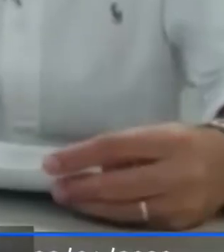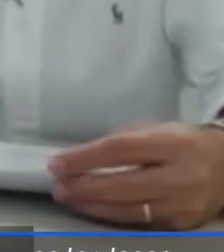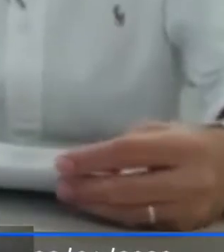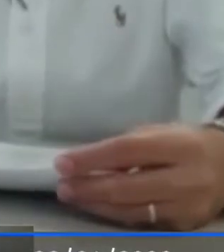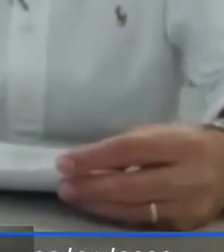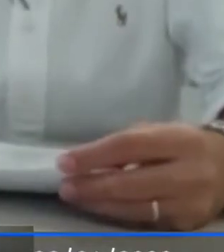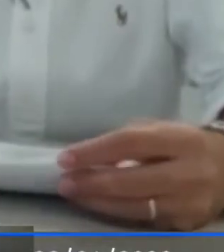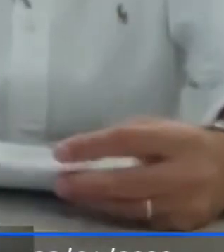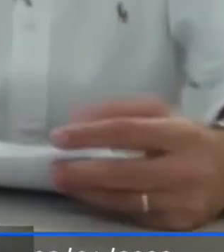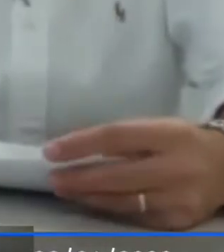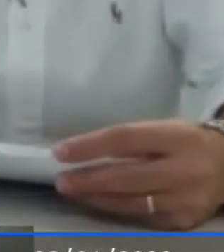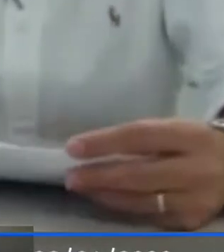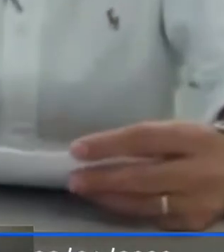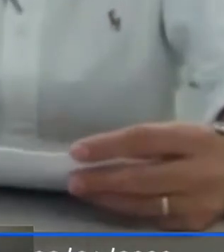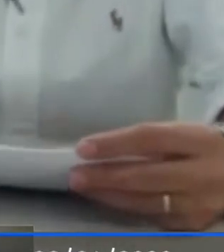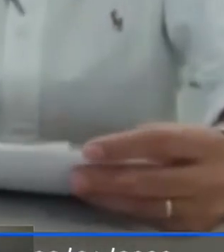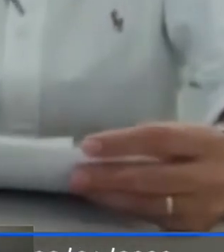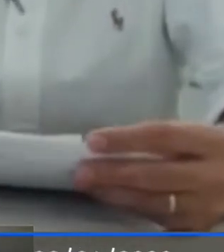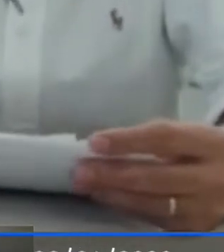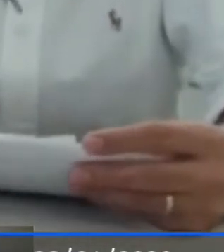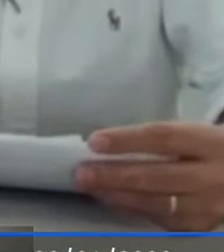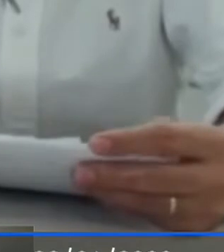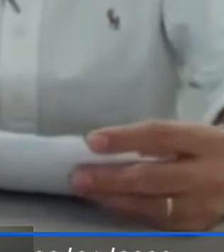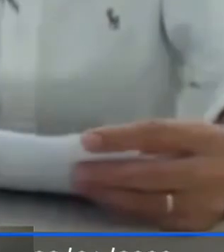todas as sugestões.